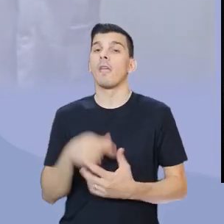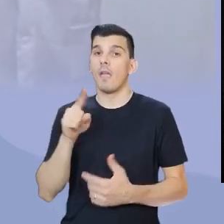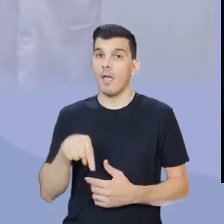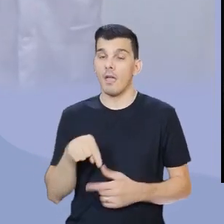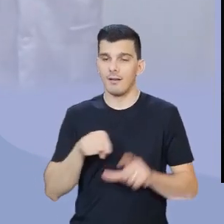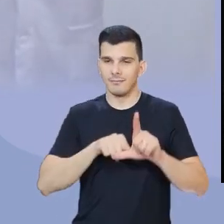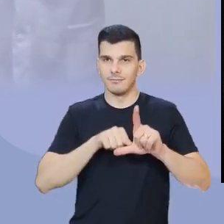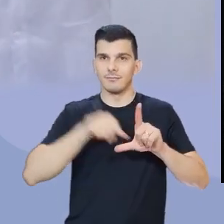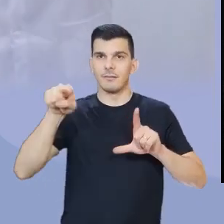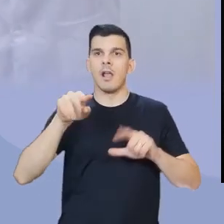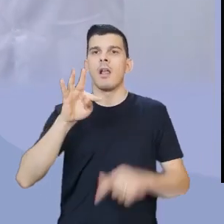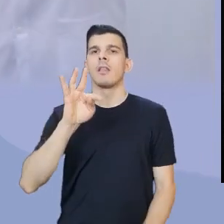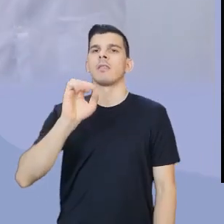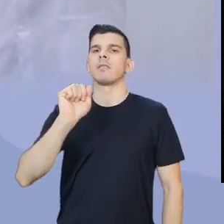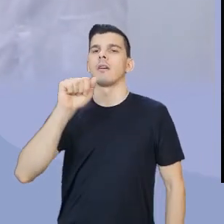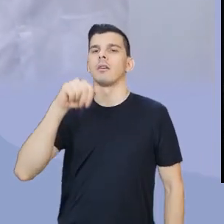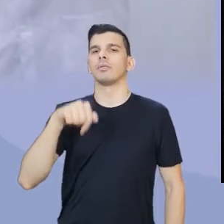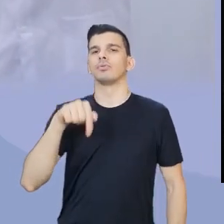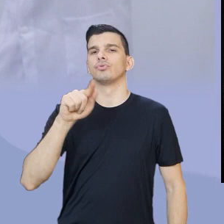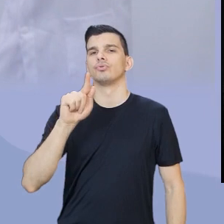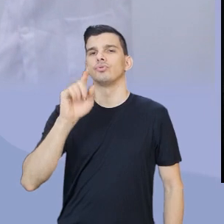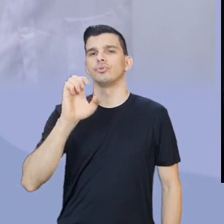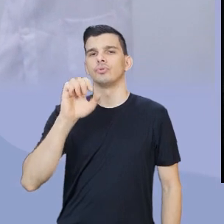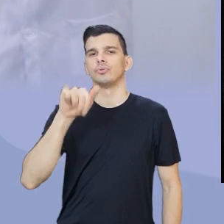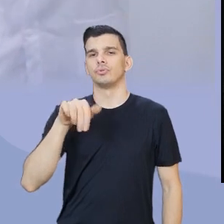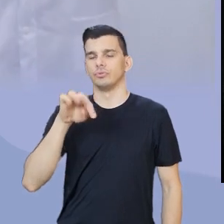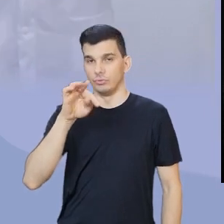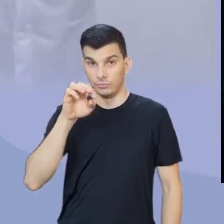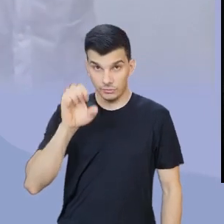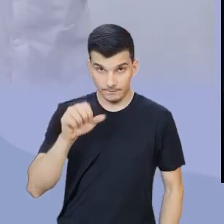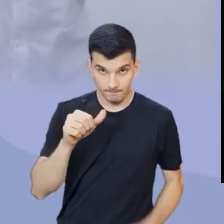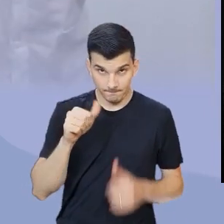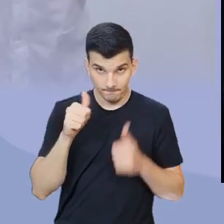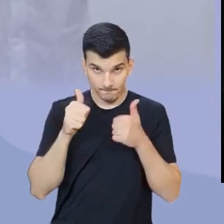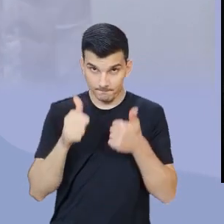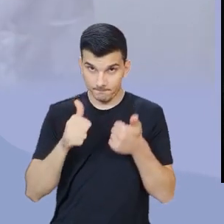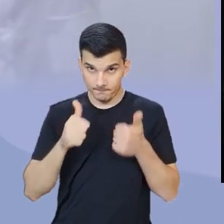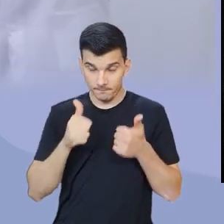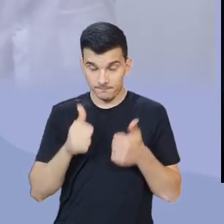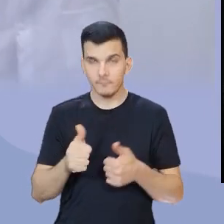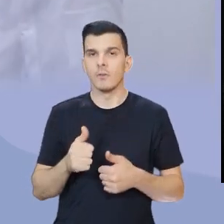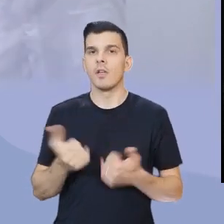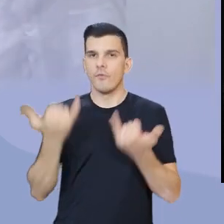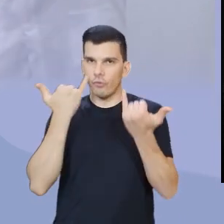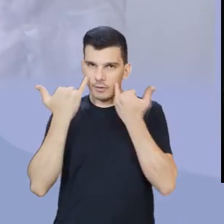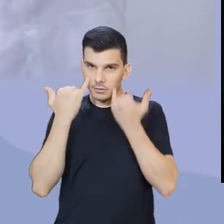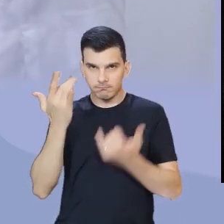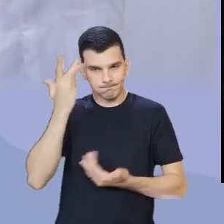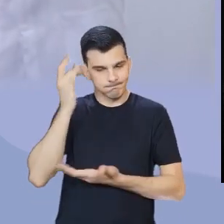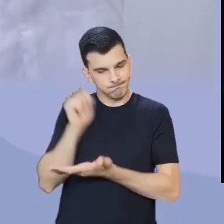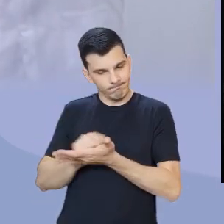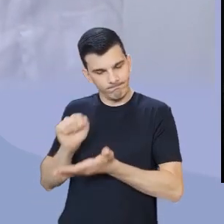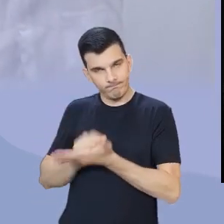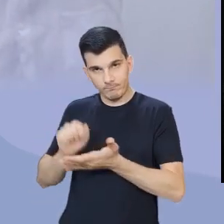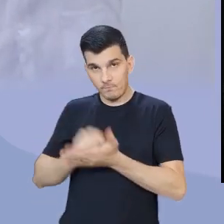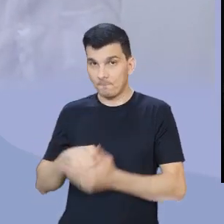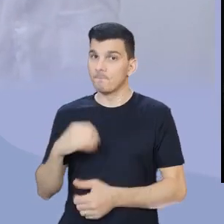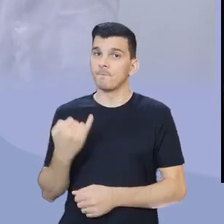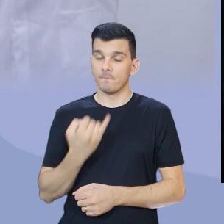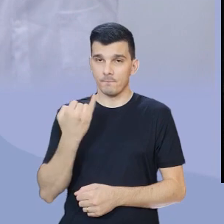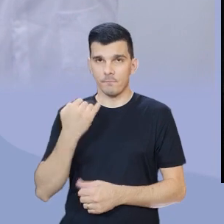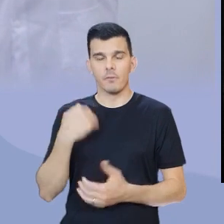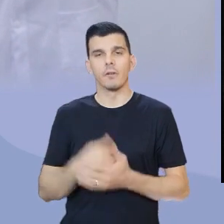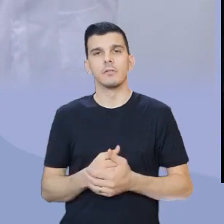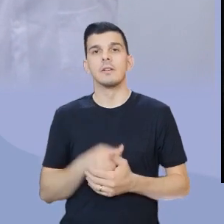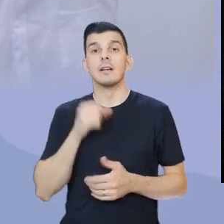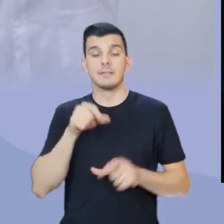a tangente do ângulo que a reta faz com o eixo X. Coeficiente angular é a tangente do ângulo. Quando o